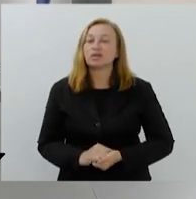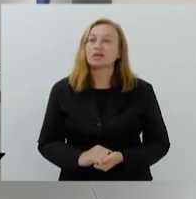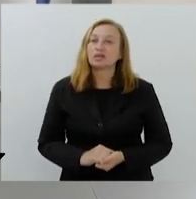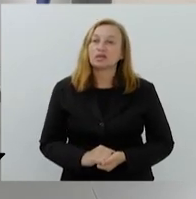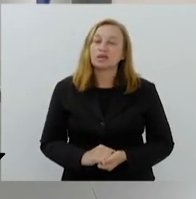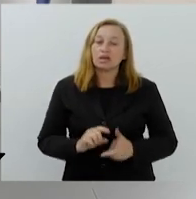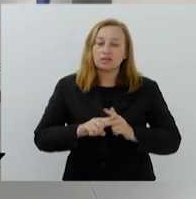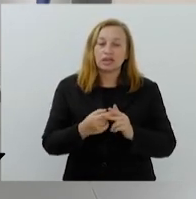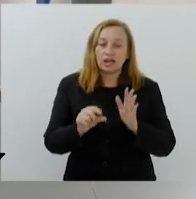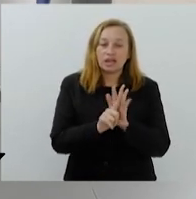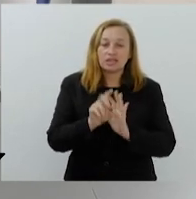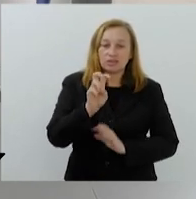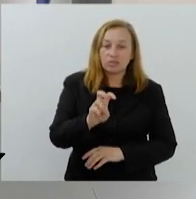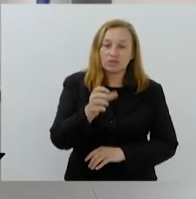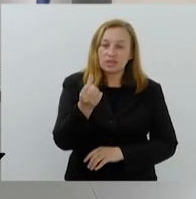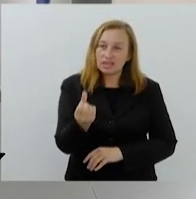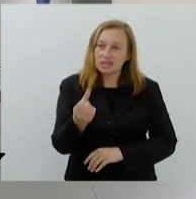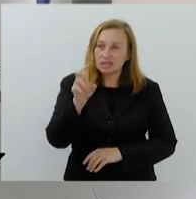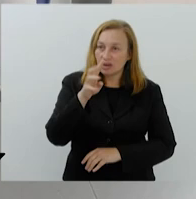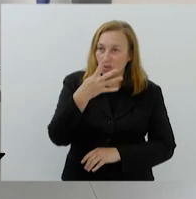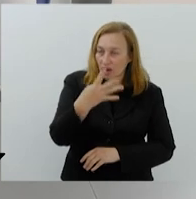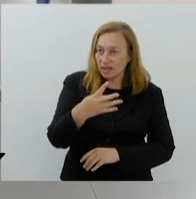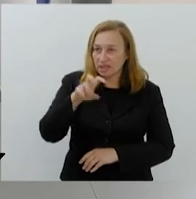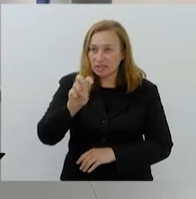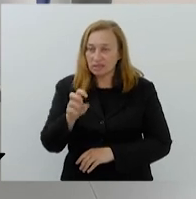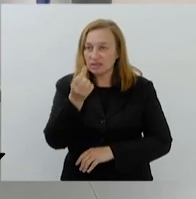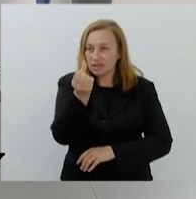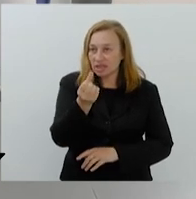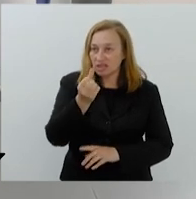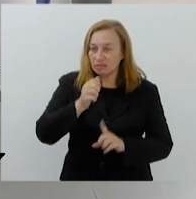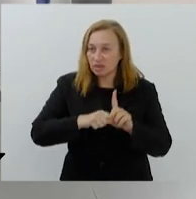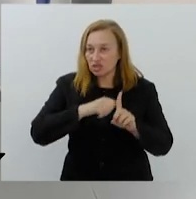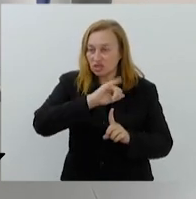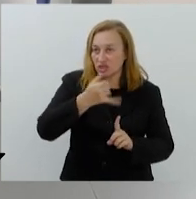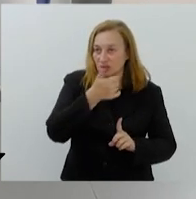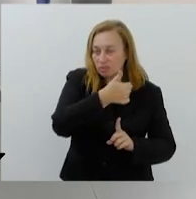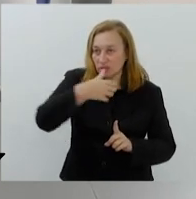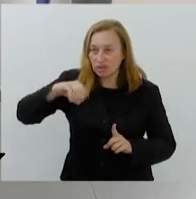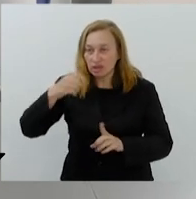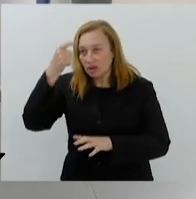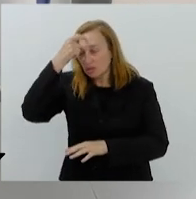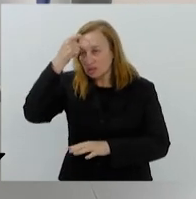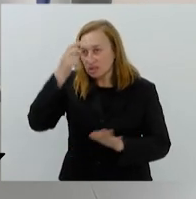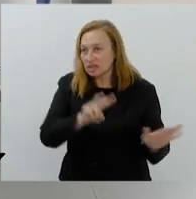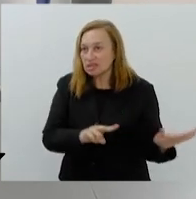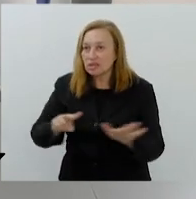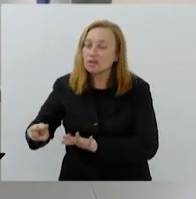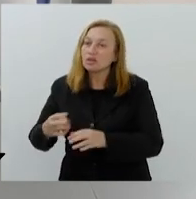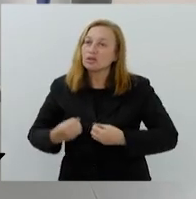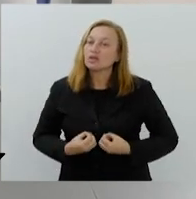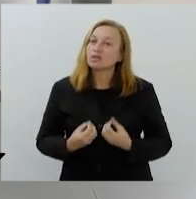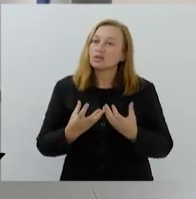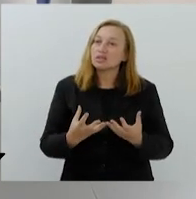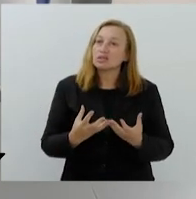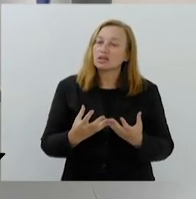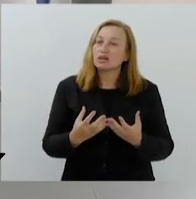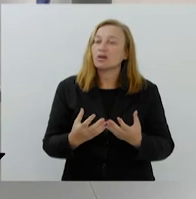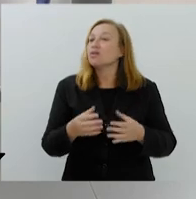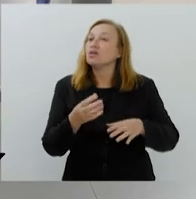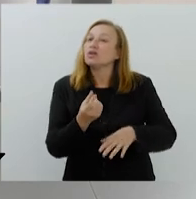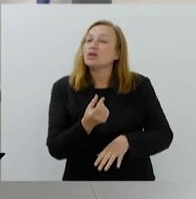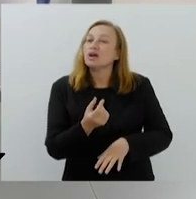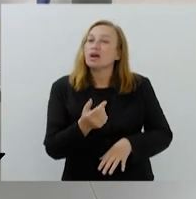que altera a lei 5.645 de 6 de janeiro de 2010, instituindo a semana de conscientização da doação aos fundos da criança e